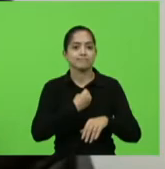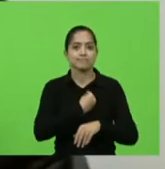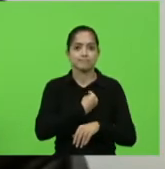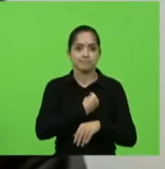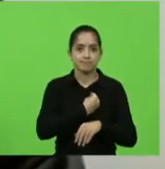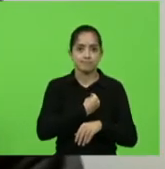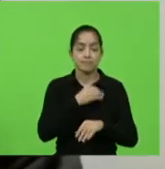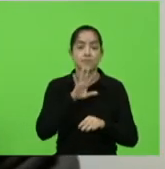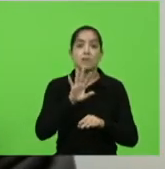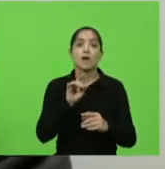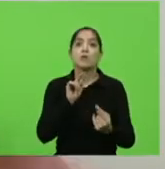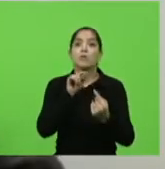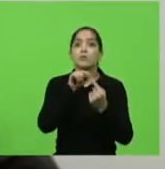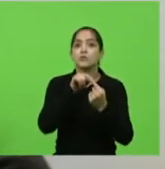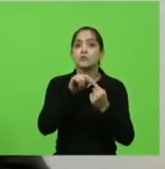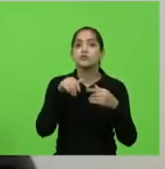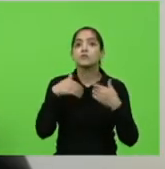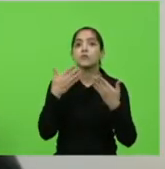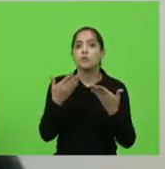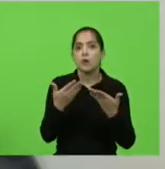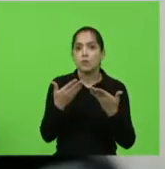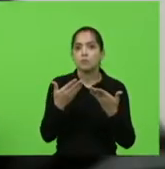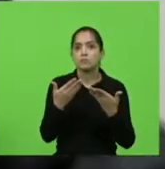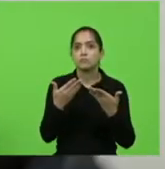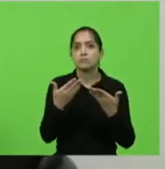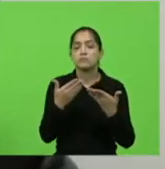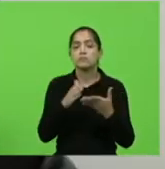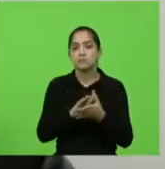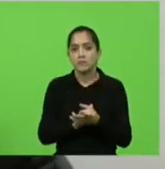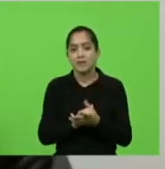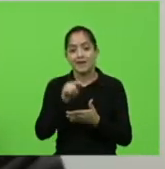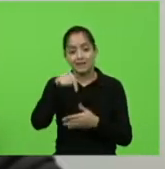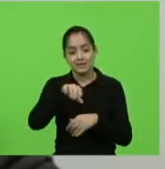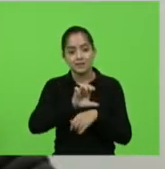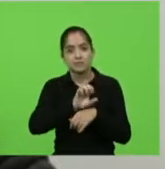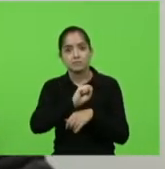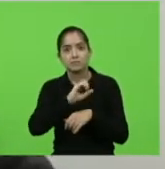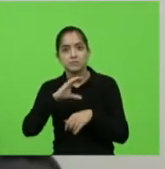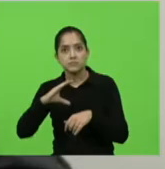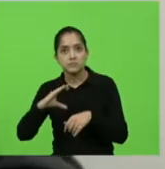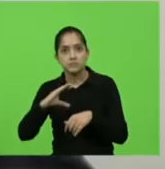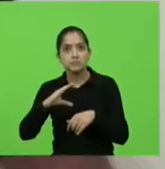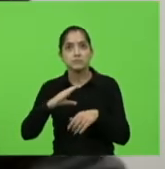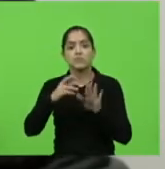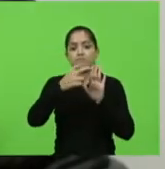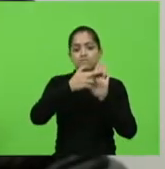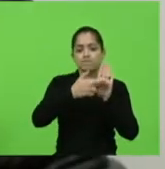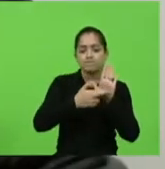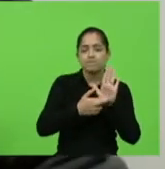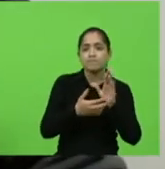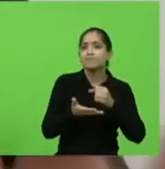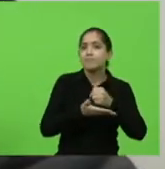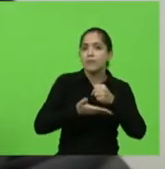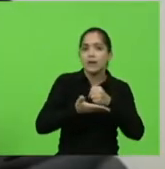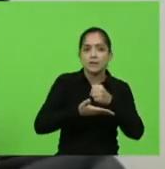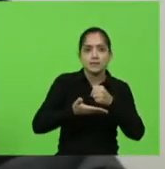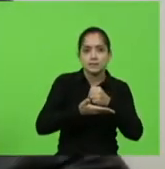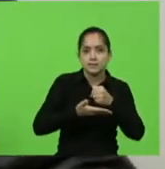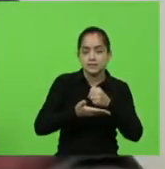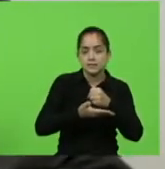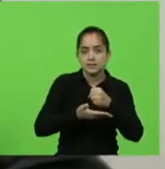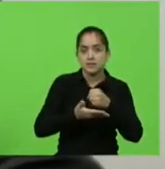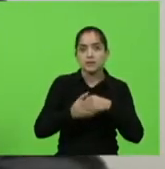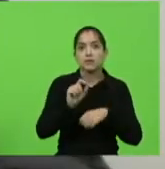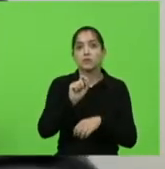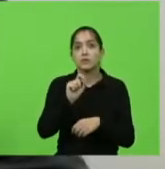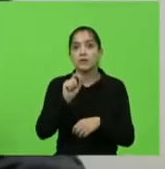nosso objetivo é cumprir aqui em Santa Catarina uma diretriz básica, que é o quê?